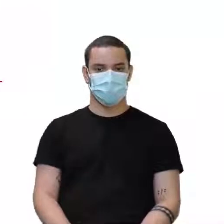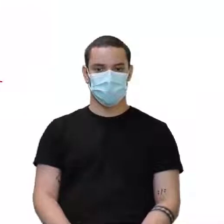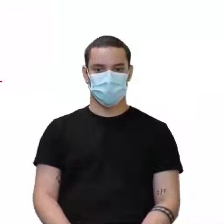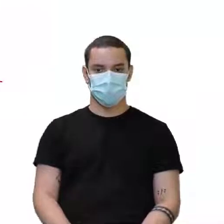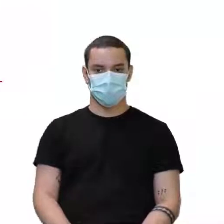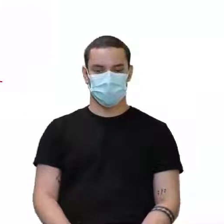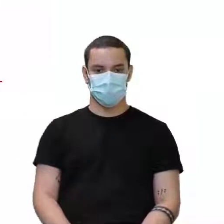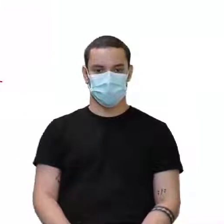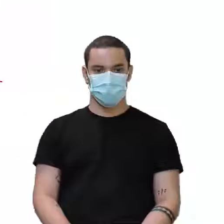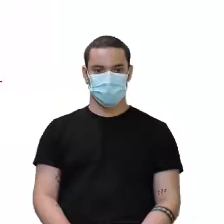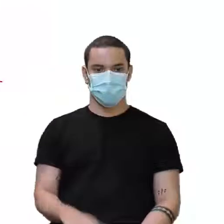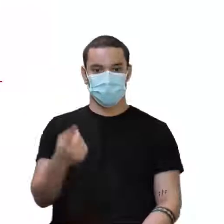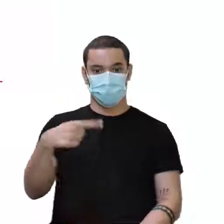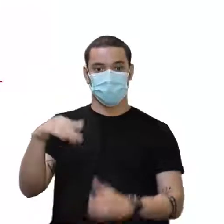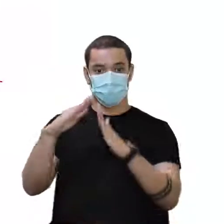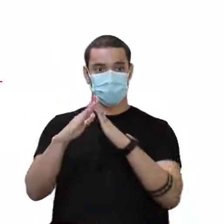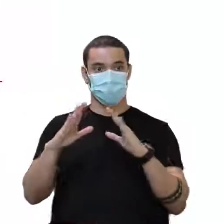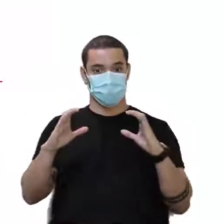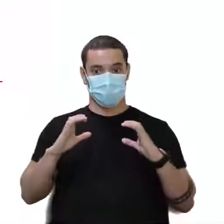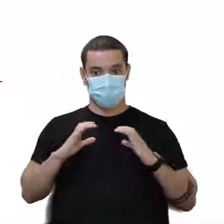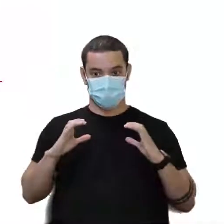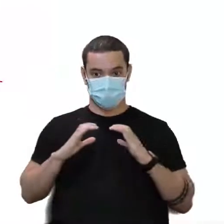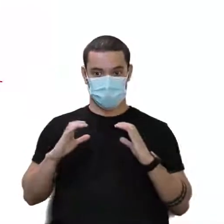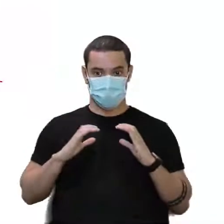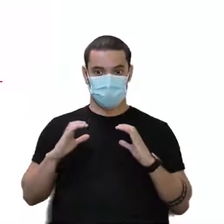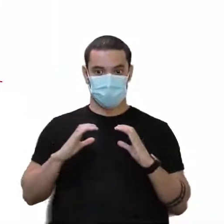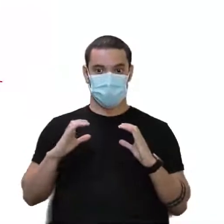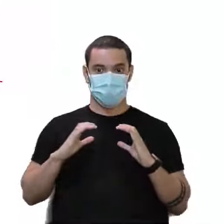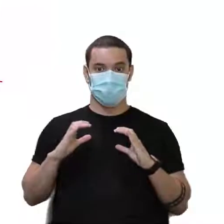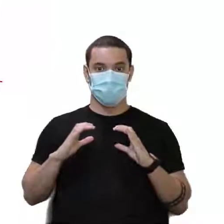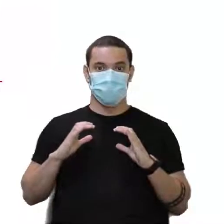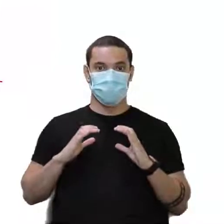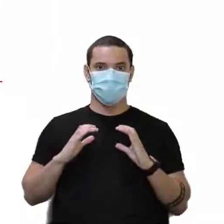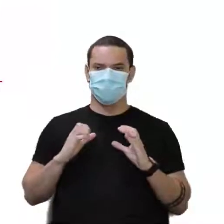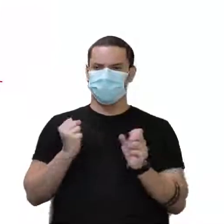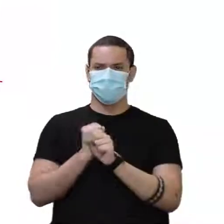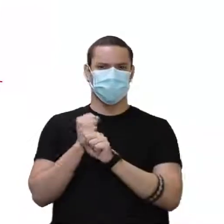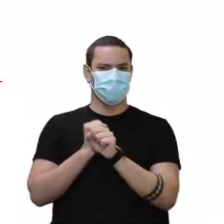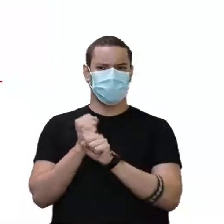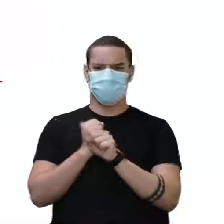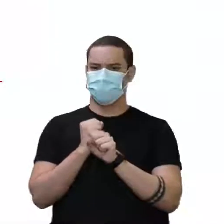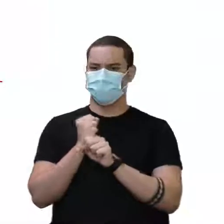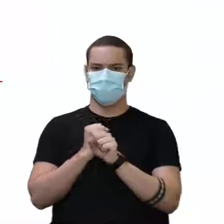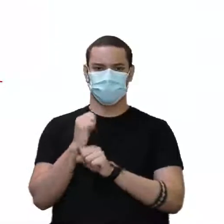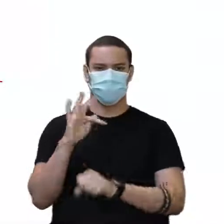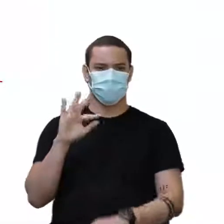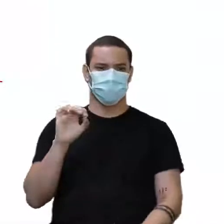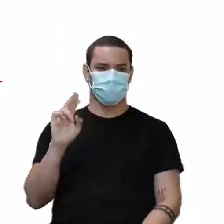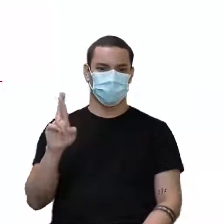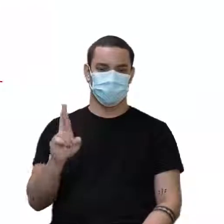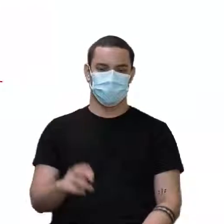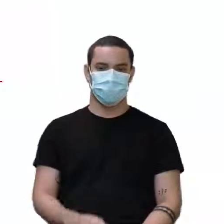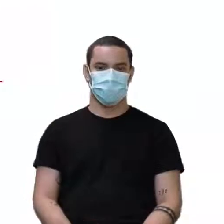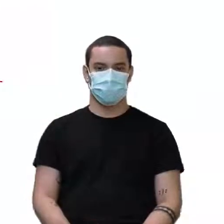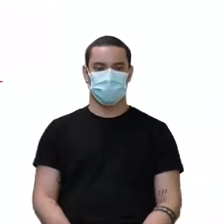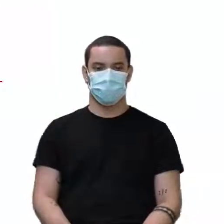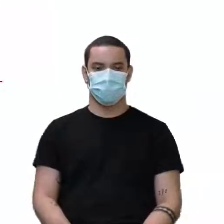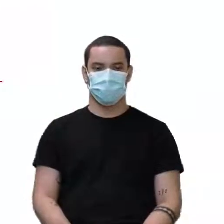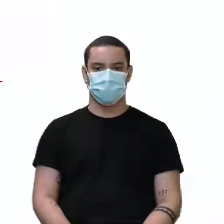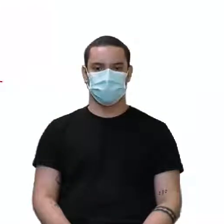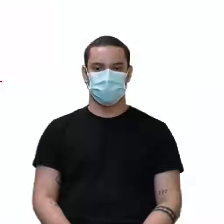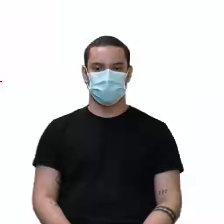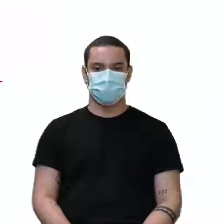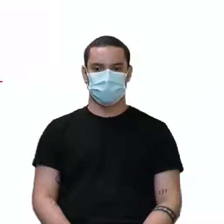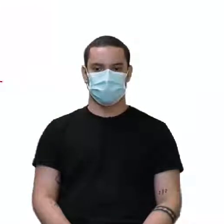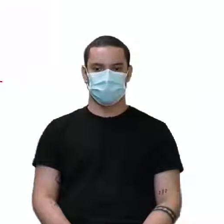city. Eles moram nessa cidade há décadas ou desde décadas? For decades. Há